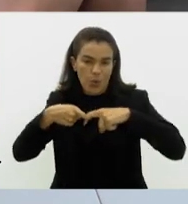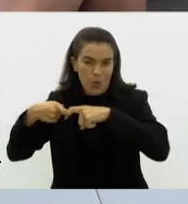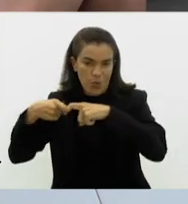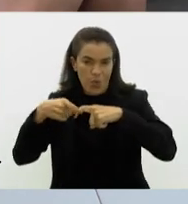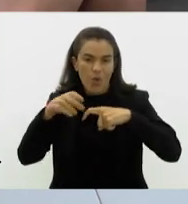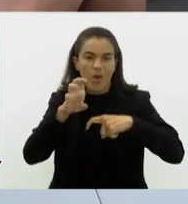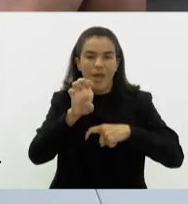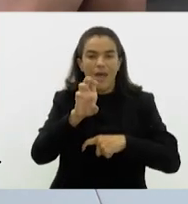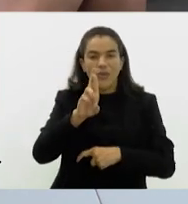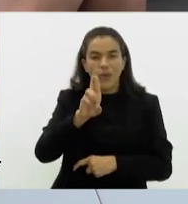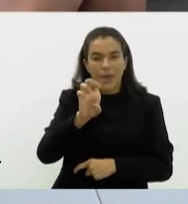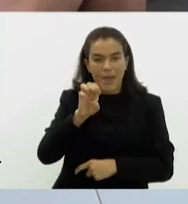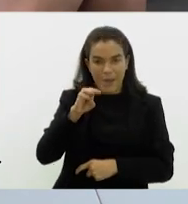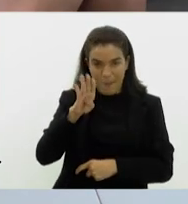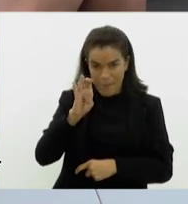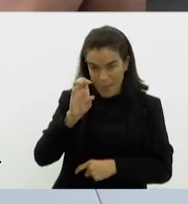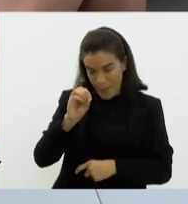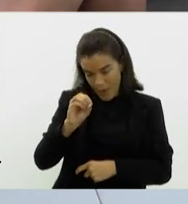Poubel também.